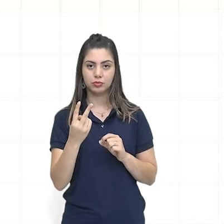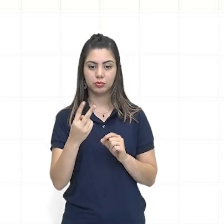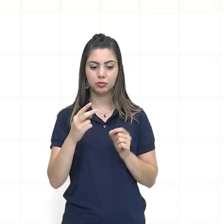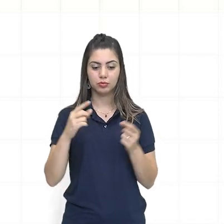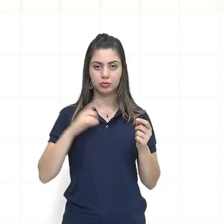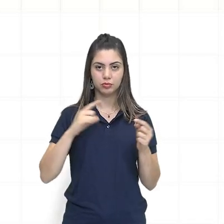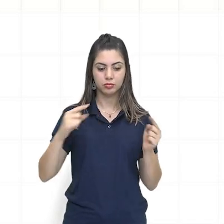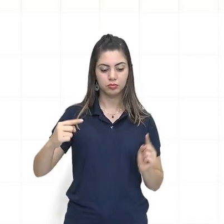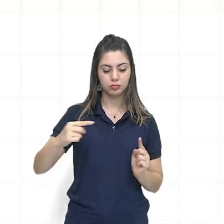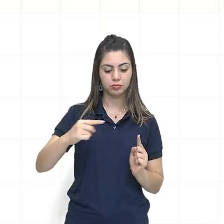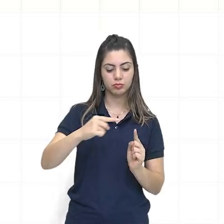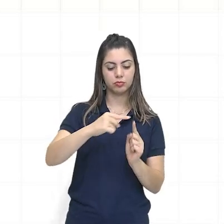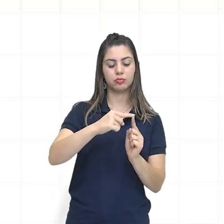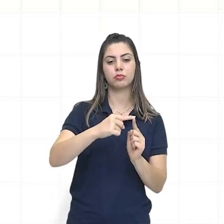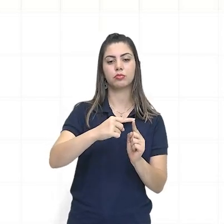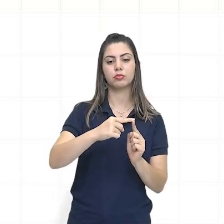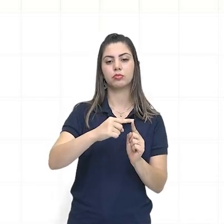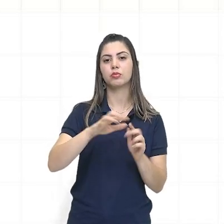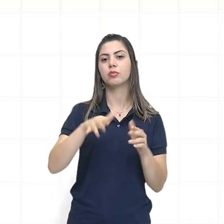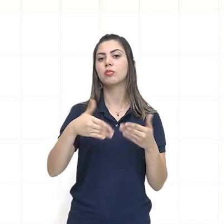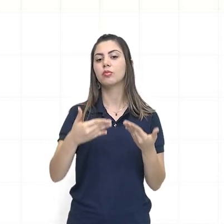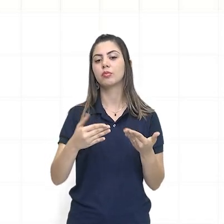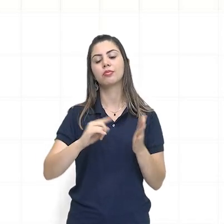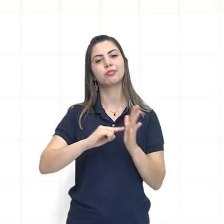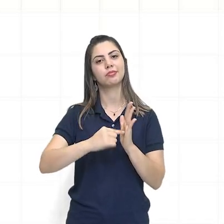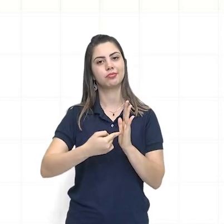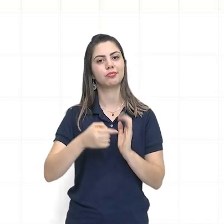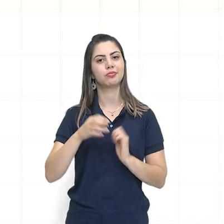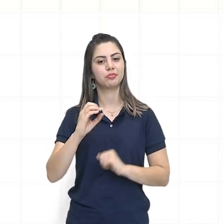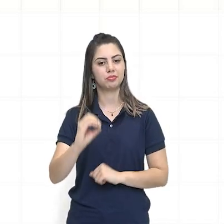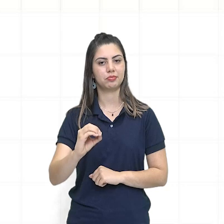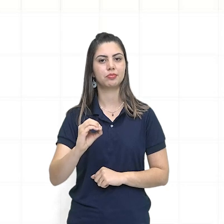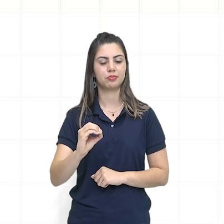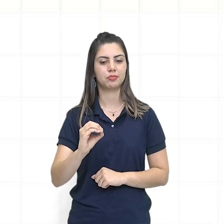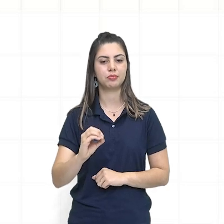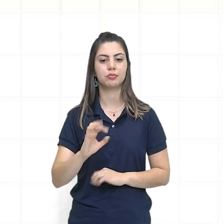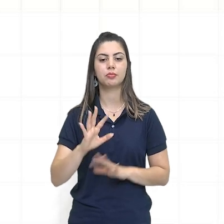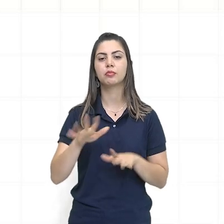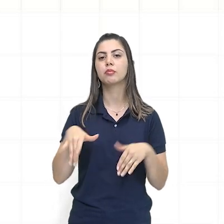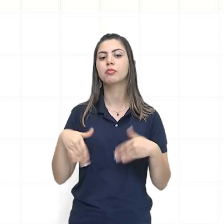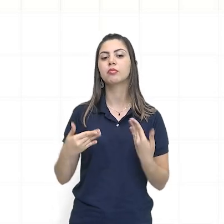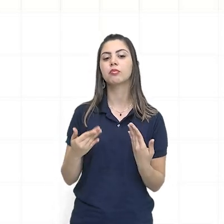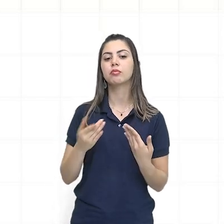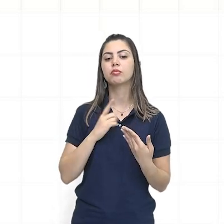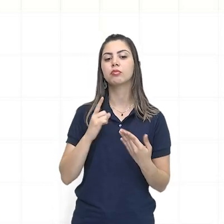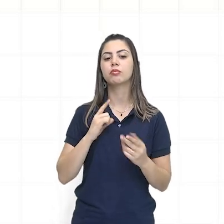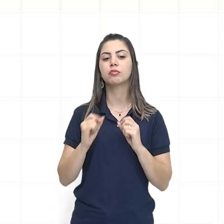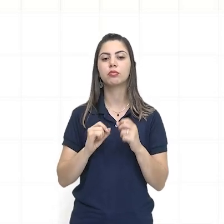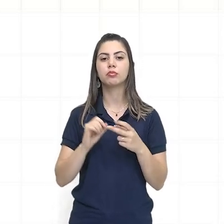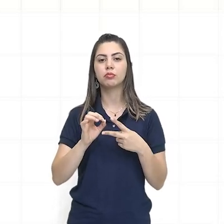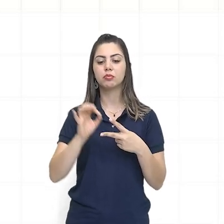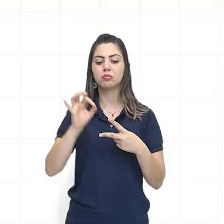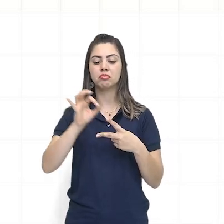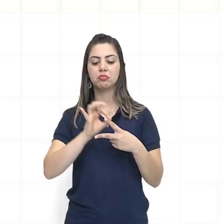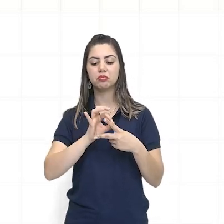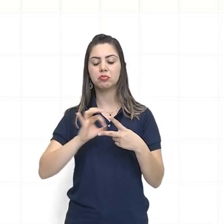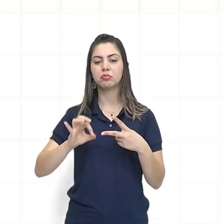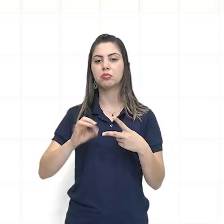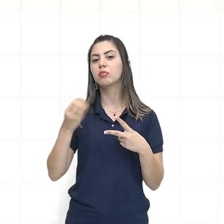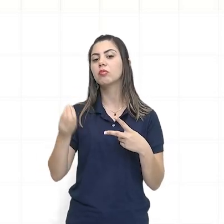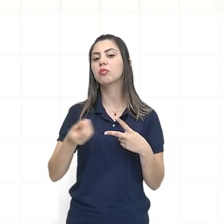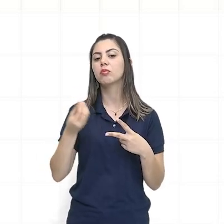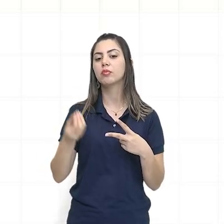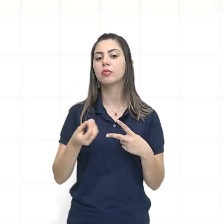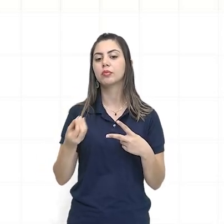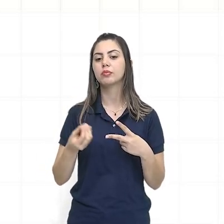Nesse caso, o vértice é o ponto O. E quem é o ângulo? O ângulo é representado